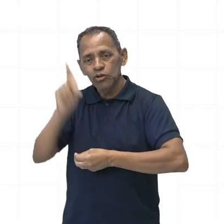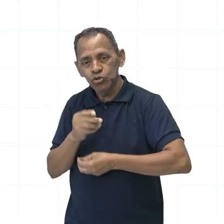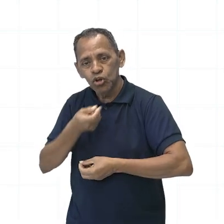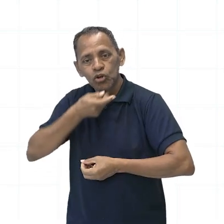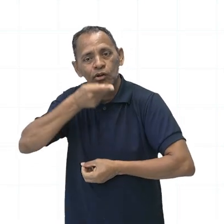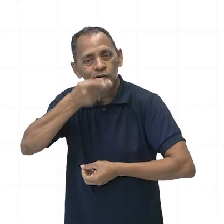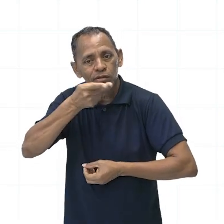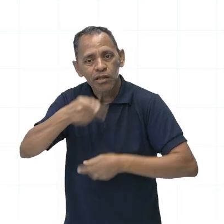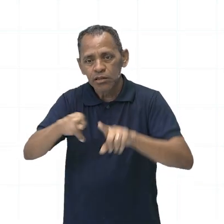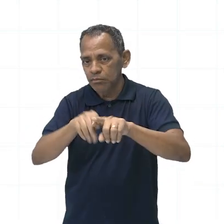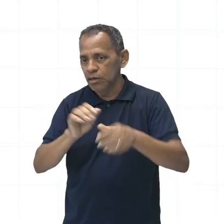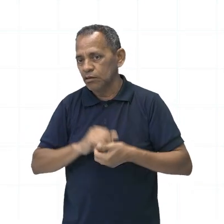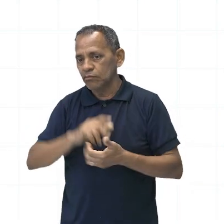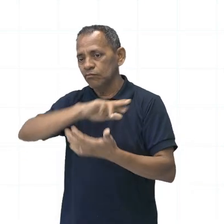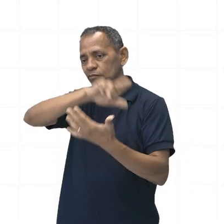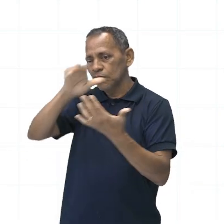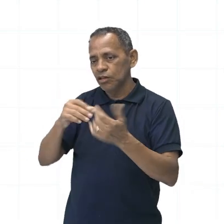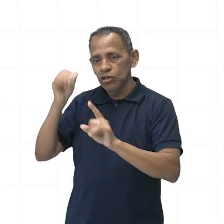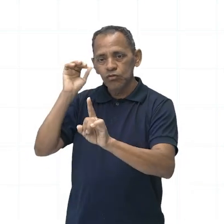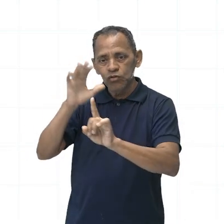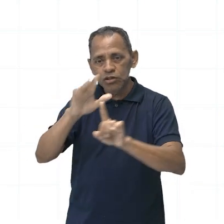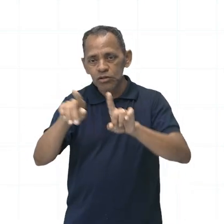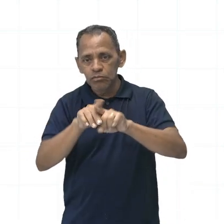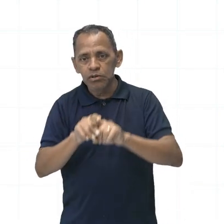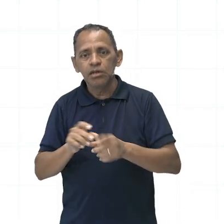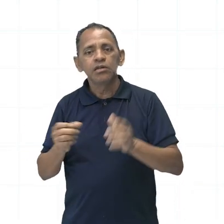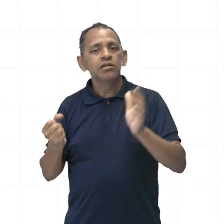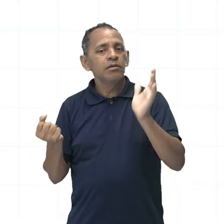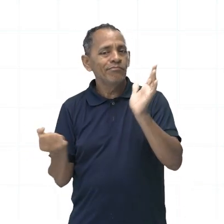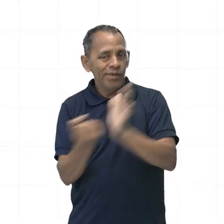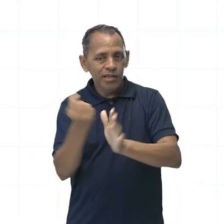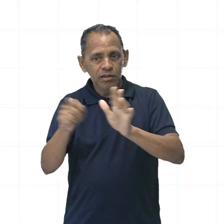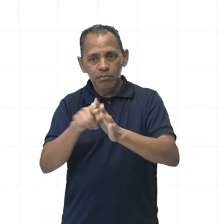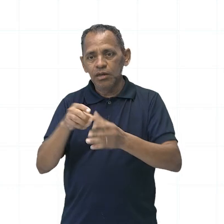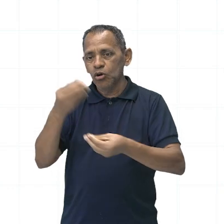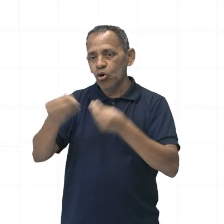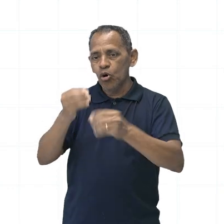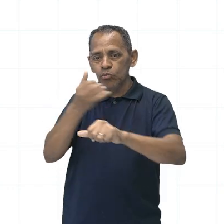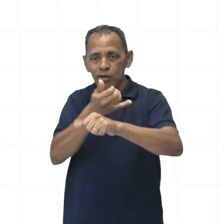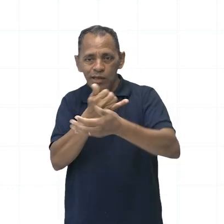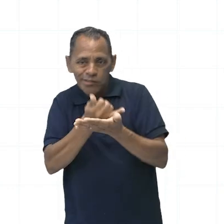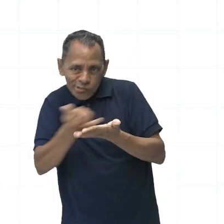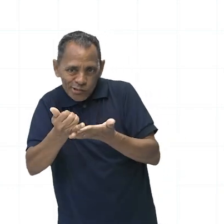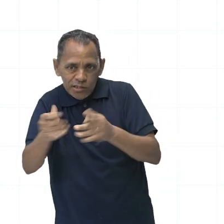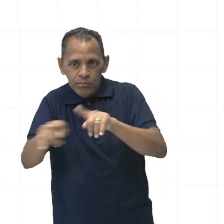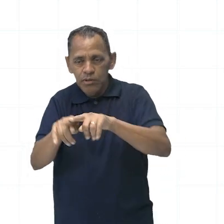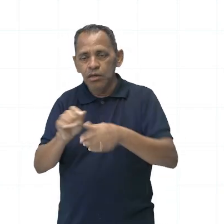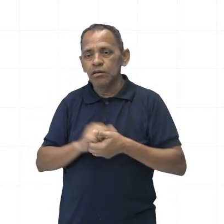contadas, quanto à diversidade de influências que moldam as produções.